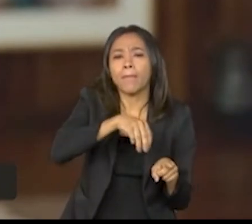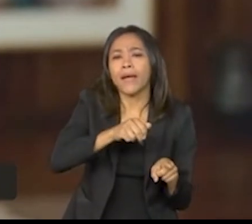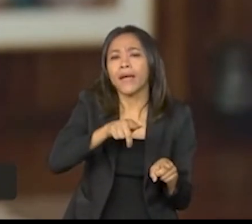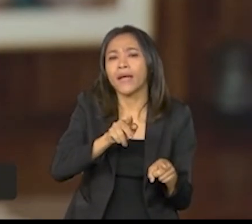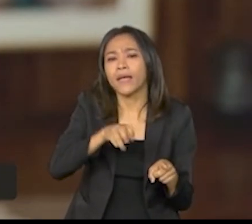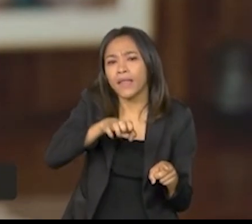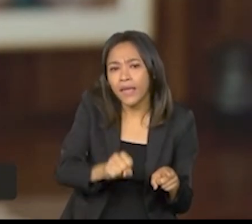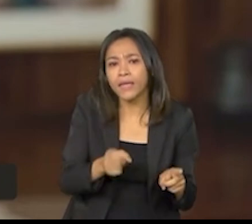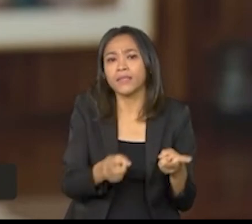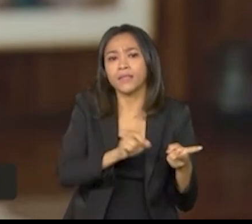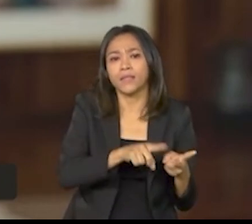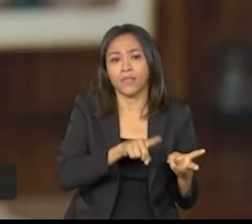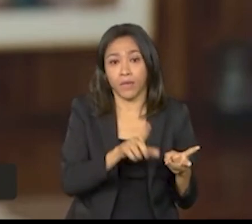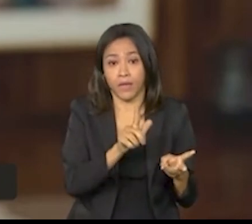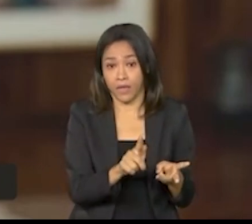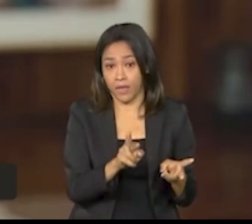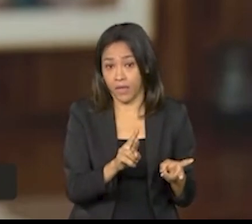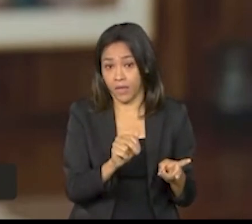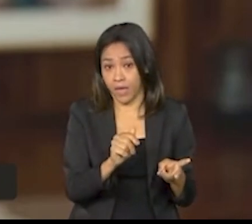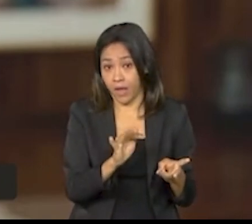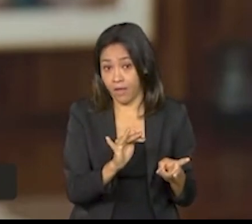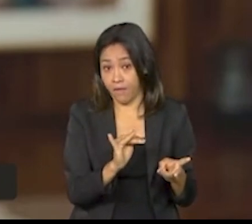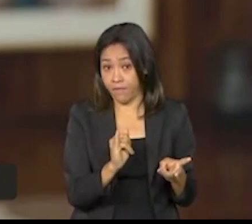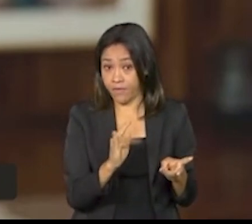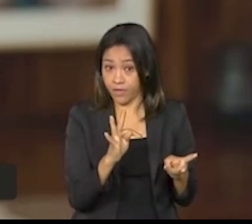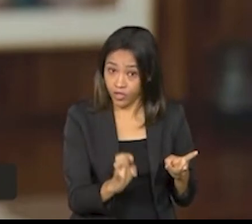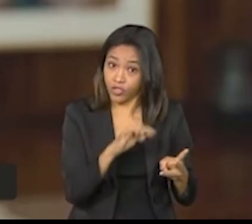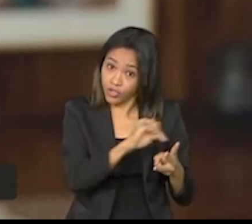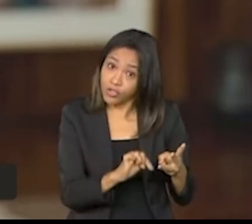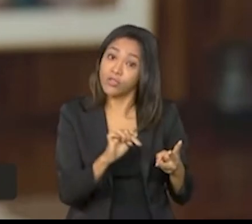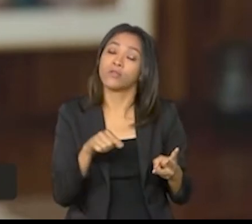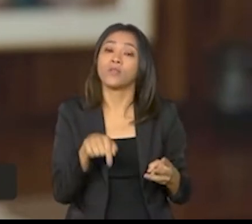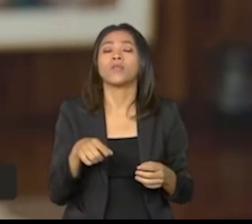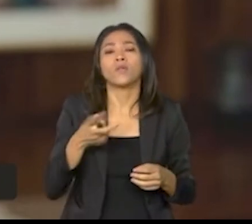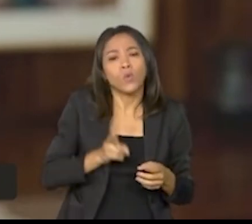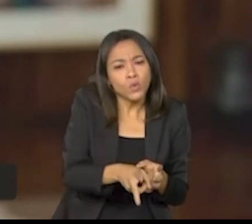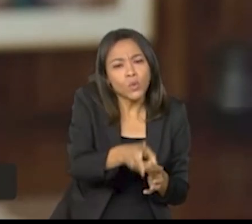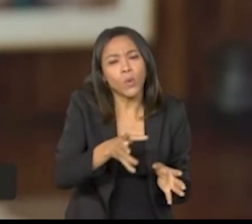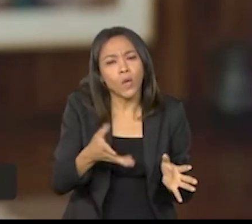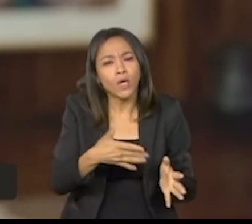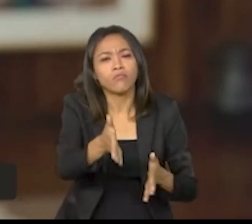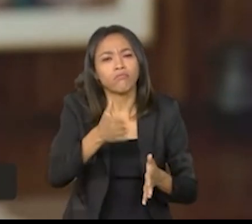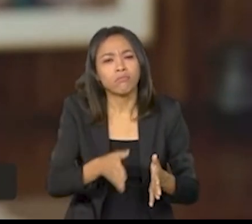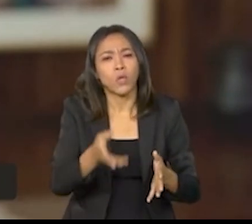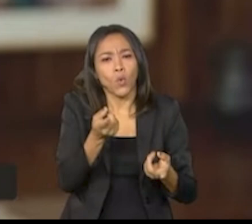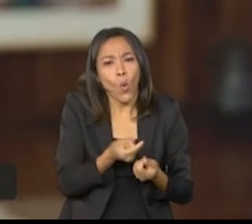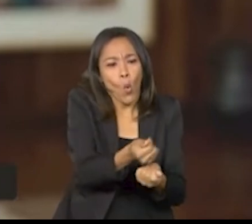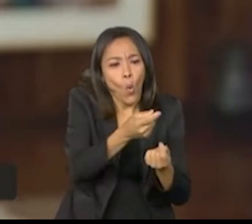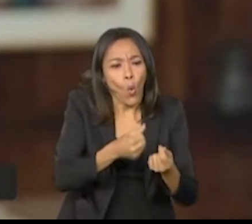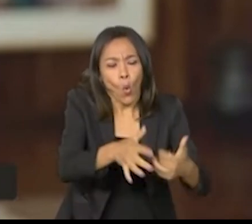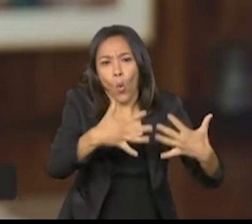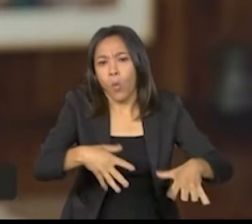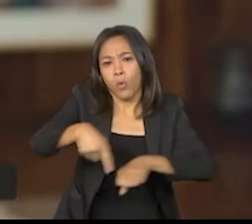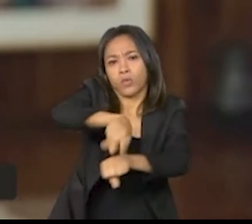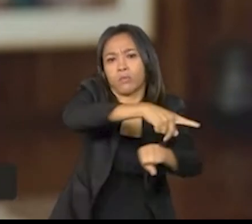50% do grafite entretanto os fluxos financeiros continuam Seguindo para nações ricas é um plano